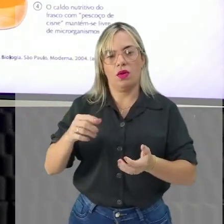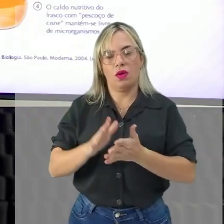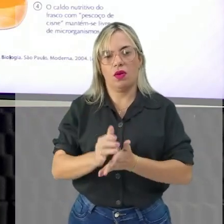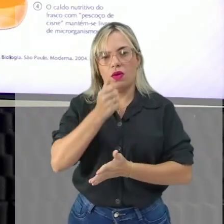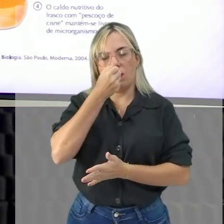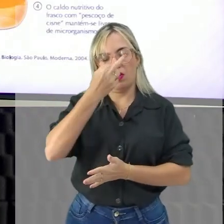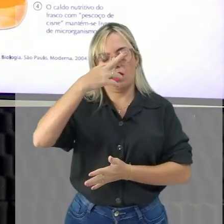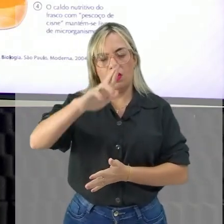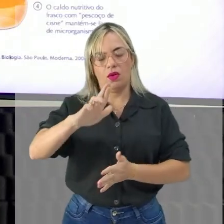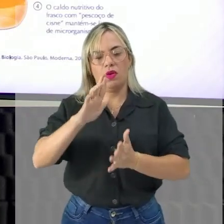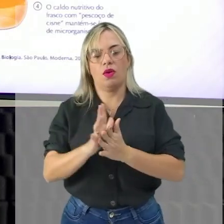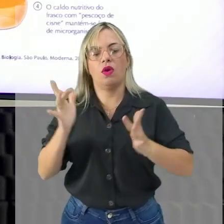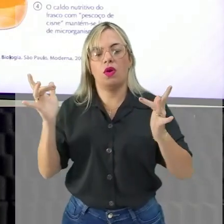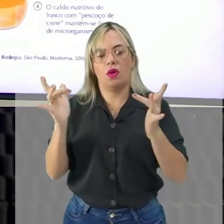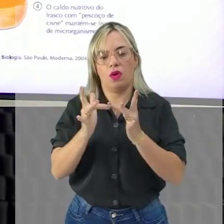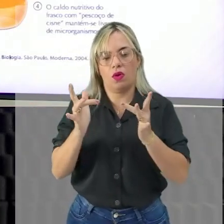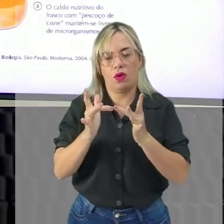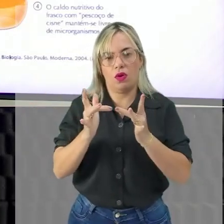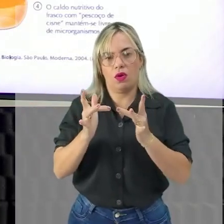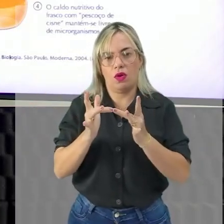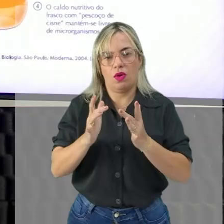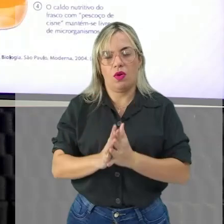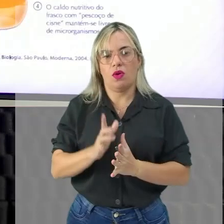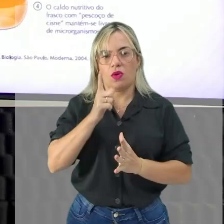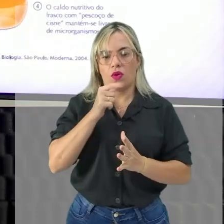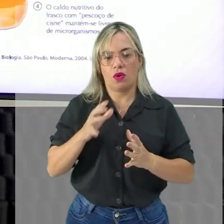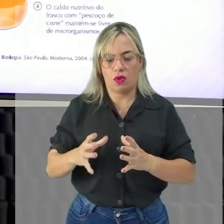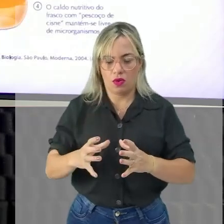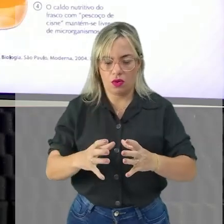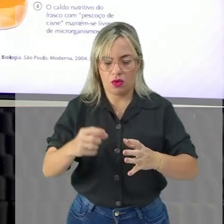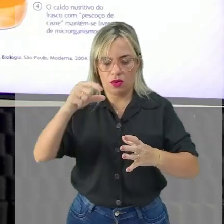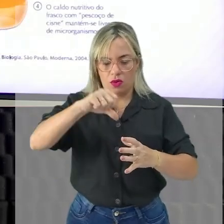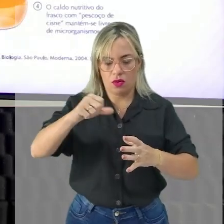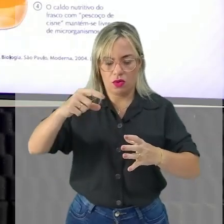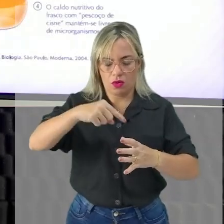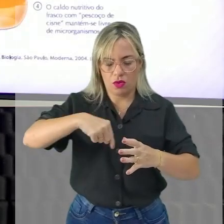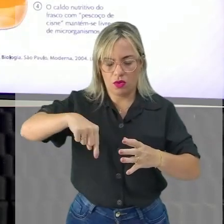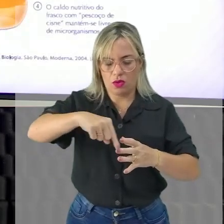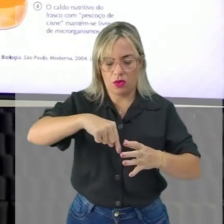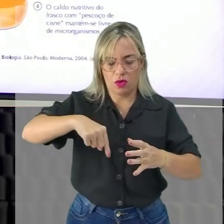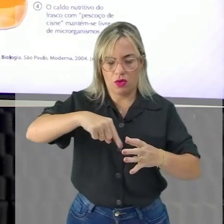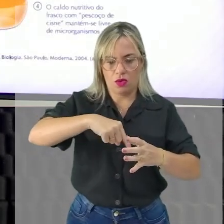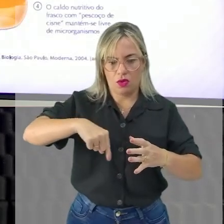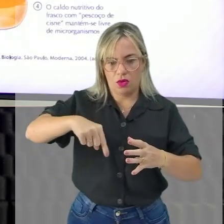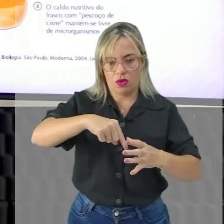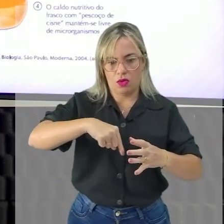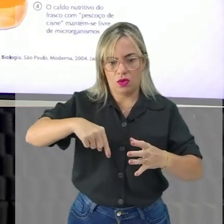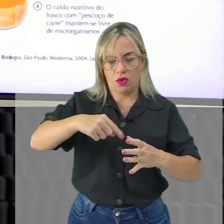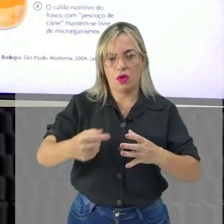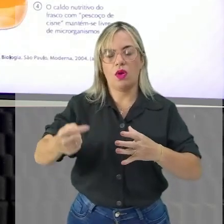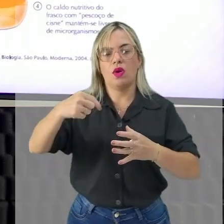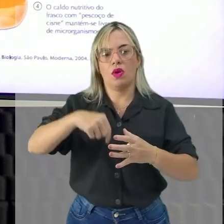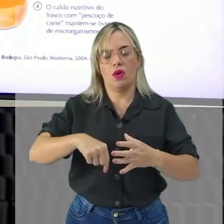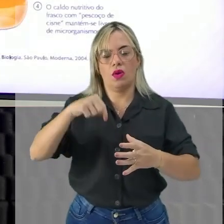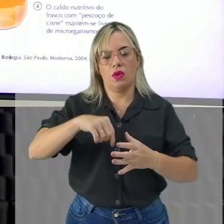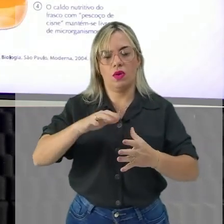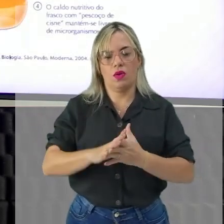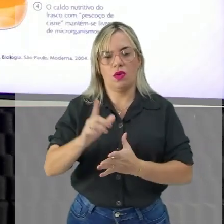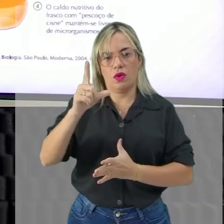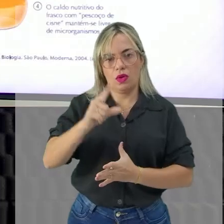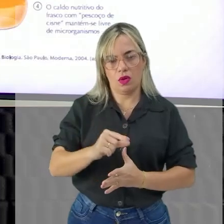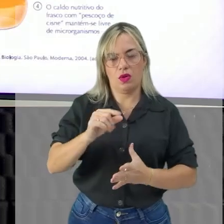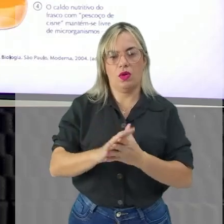o ar entre em contato com o caldo, aí os micro-organismos são reintroduzidos a esse caldo.